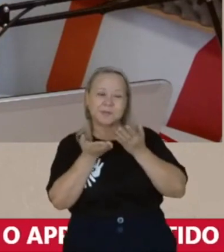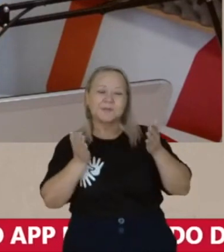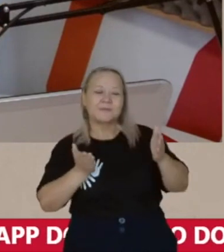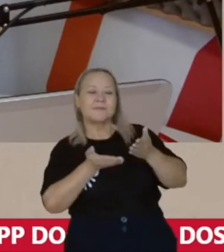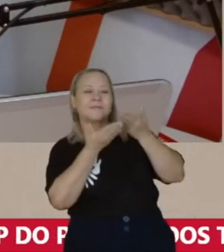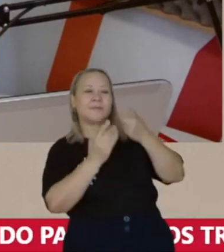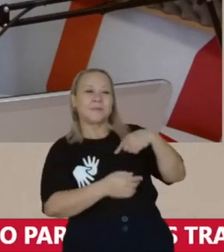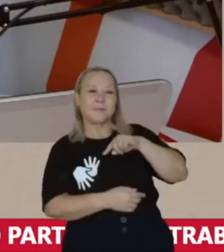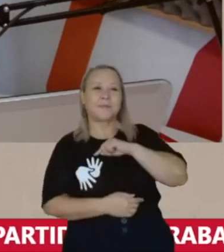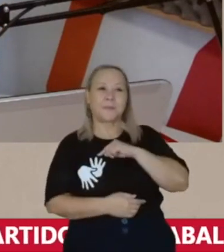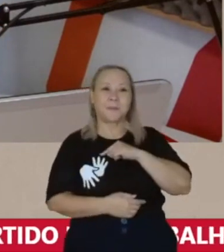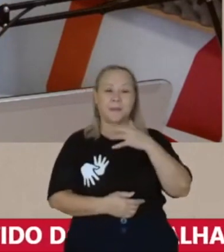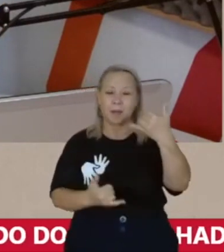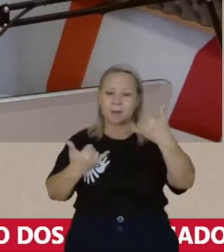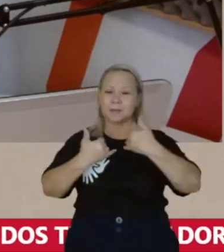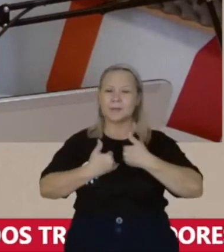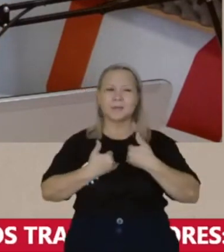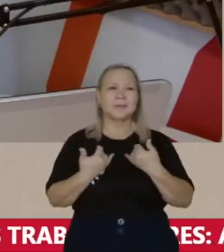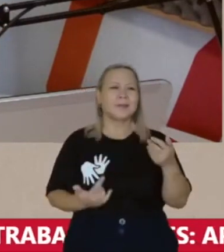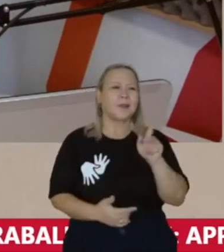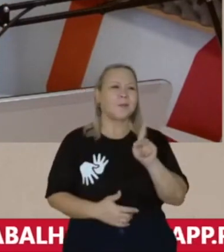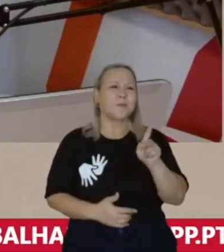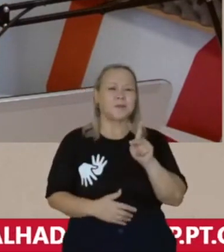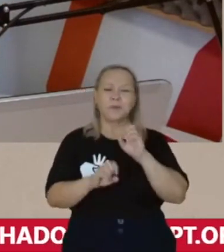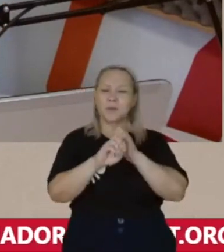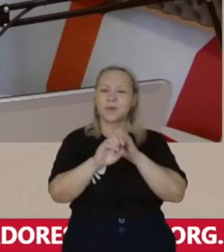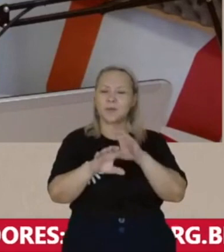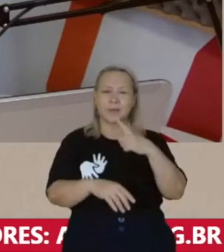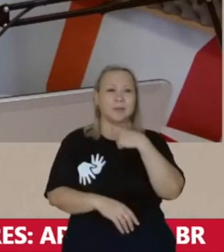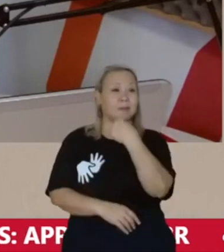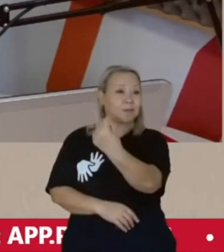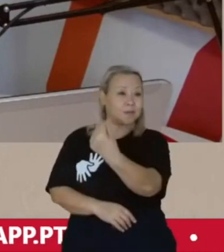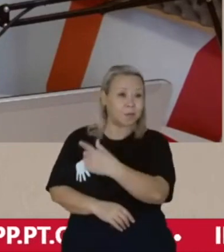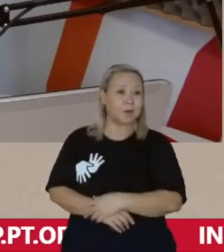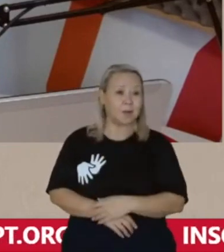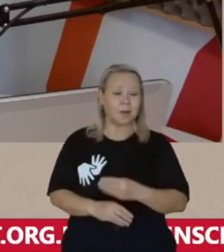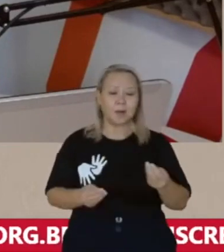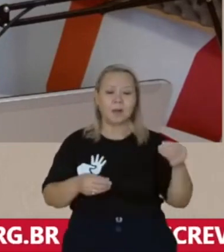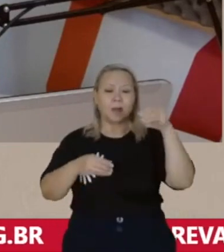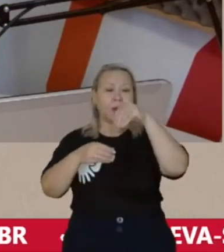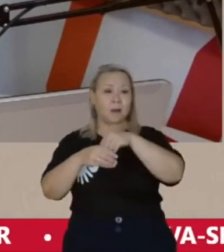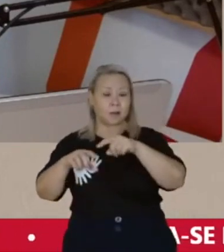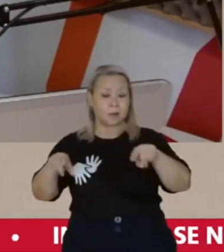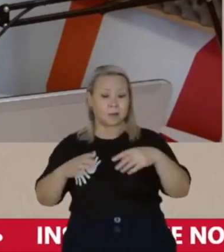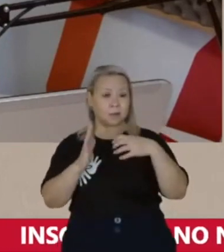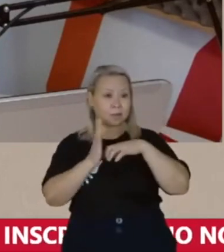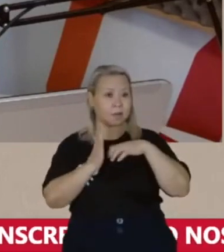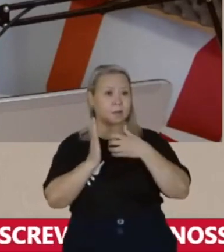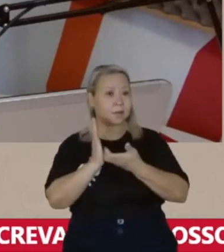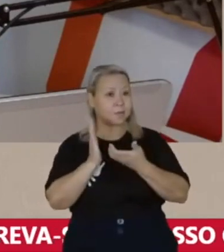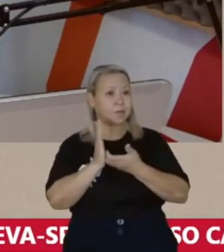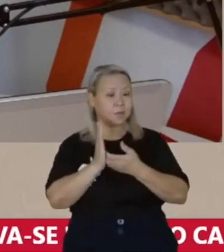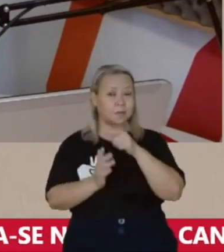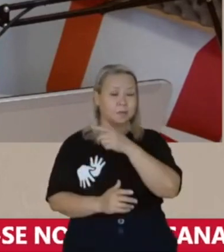Inspiradoras também. Você dizer que o magistrado te escolheu, a educação te escolheu. E isso você levou para dentro da Câmara dos Deputados, das